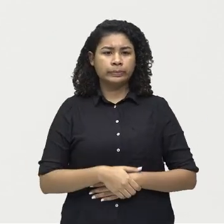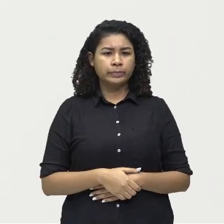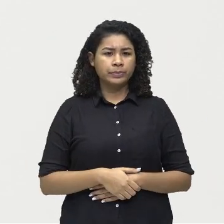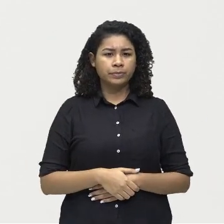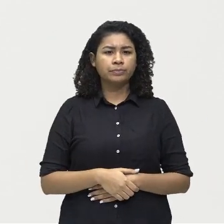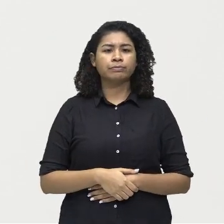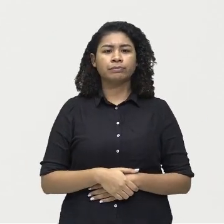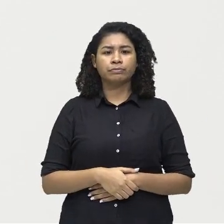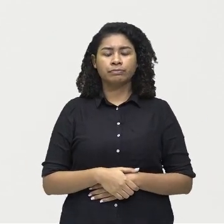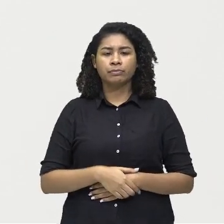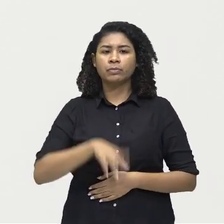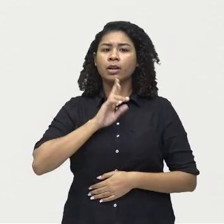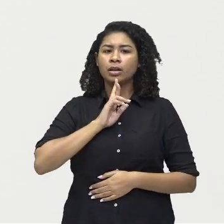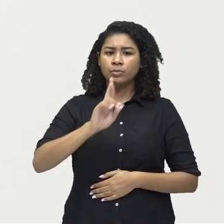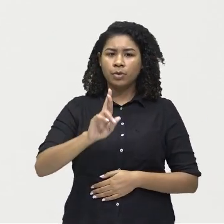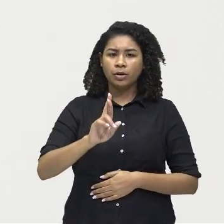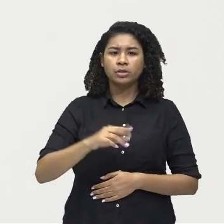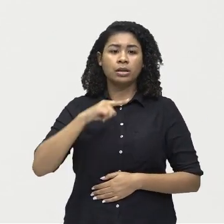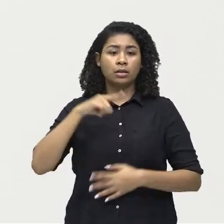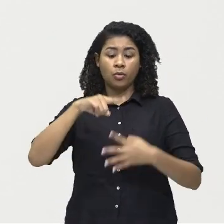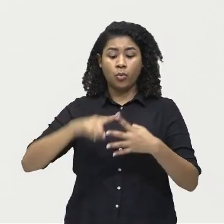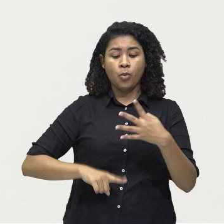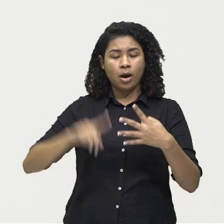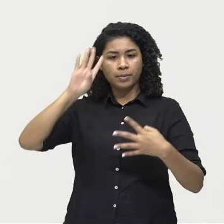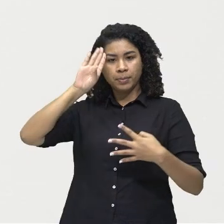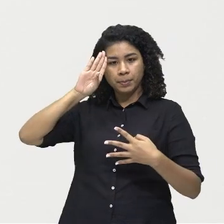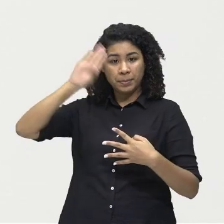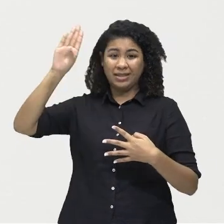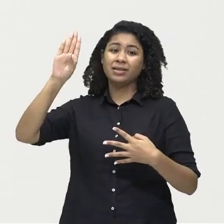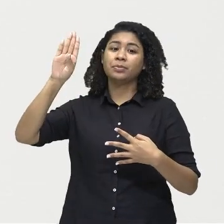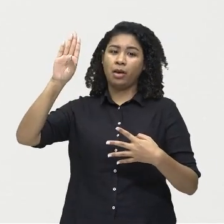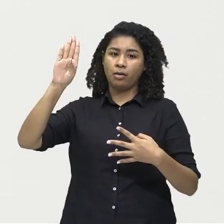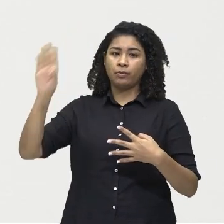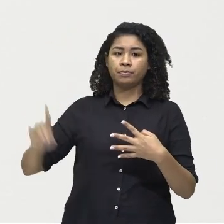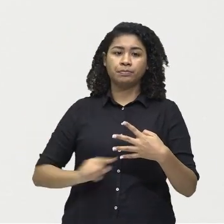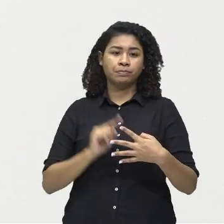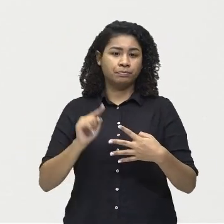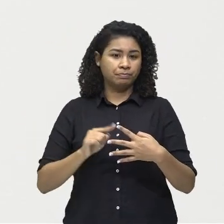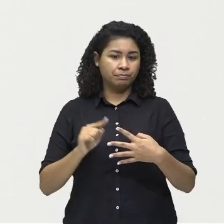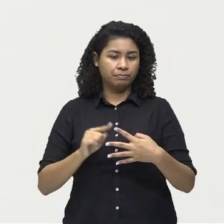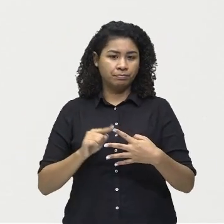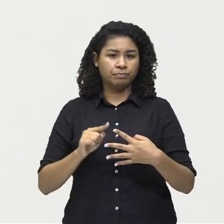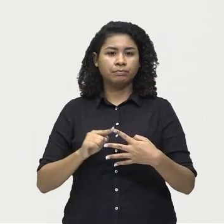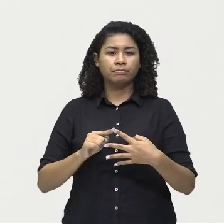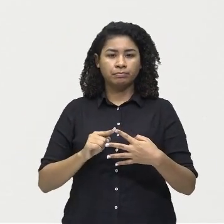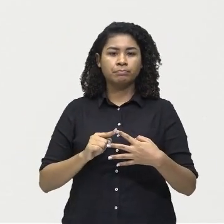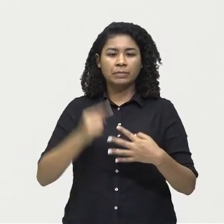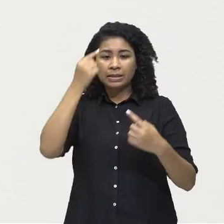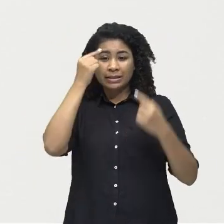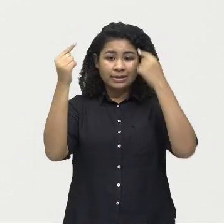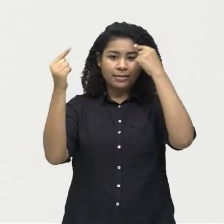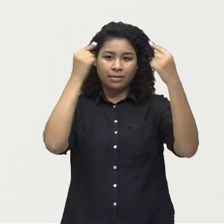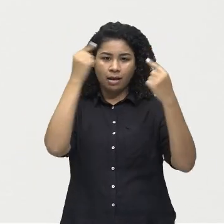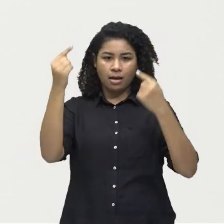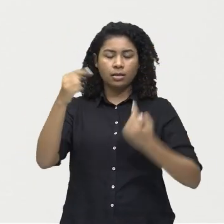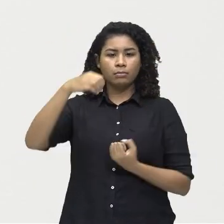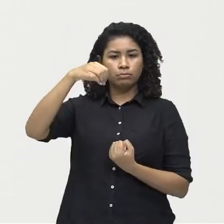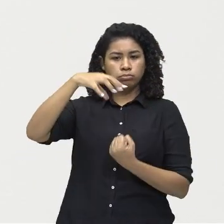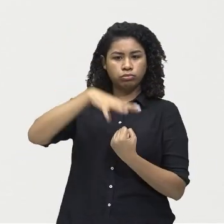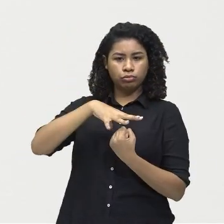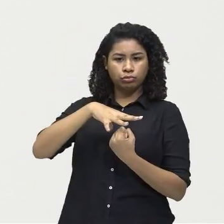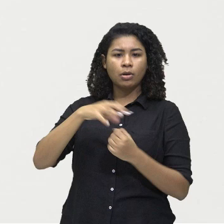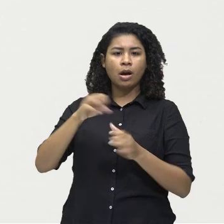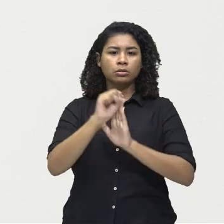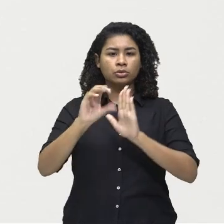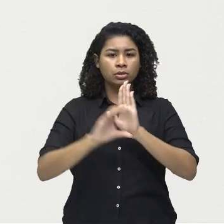Revolução Francesa. Primeira causa, o pensamento iluminista, lá do século XVII, também do XVIII,